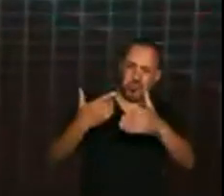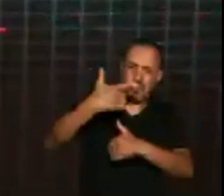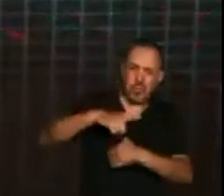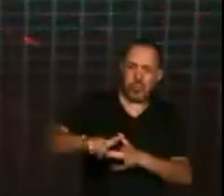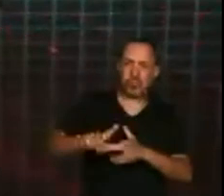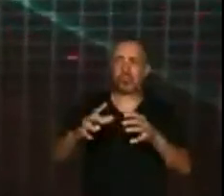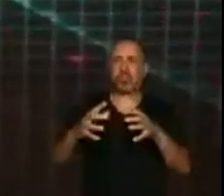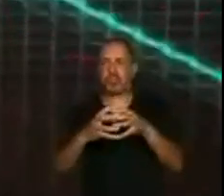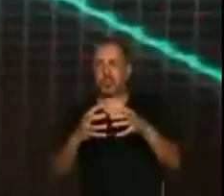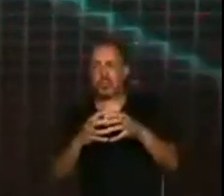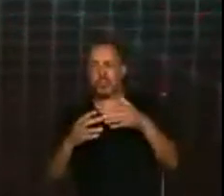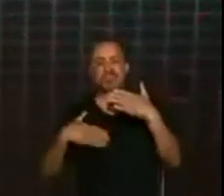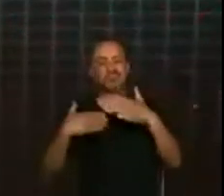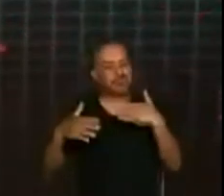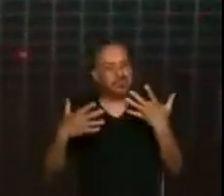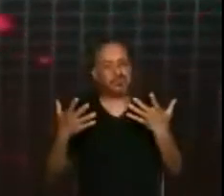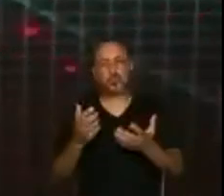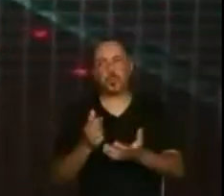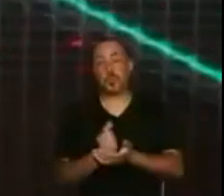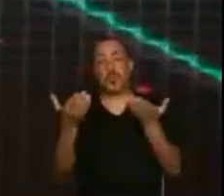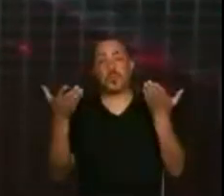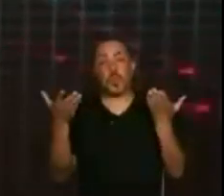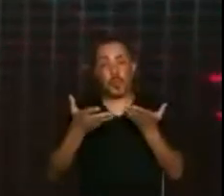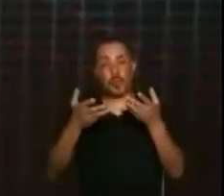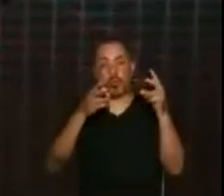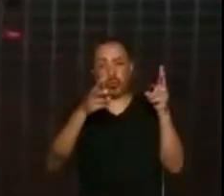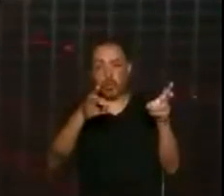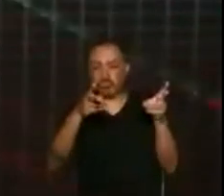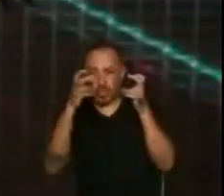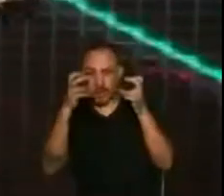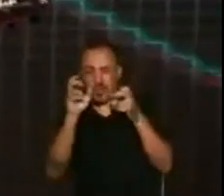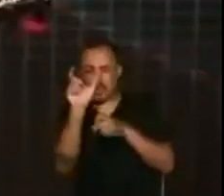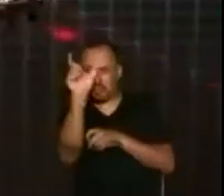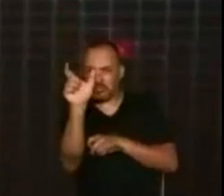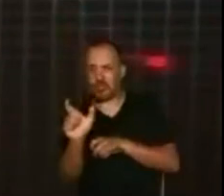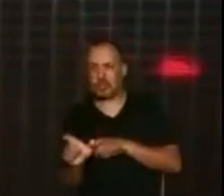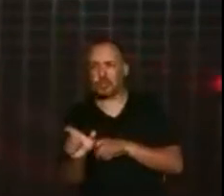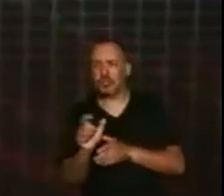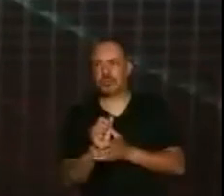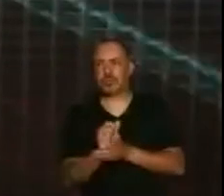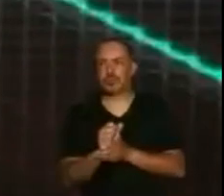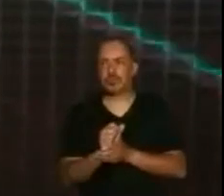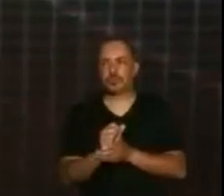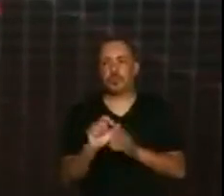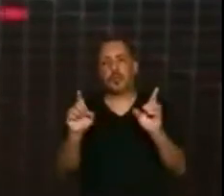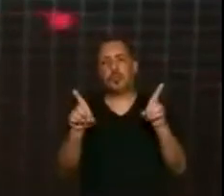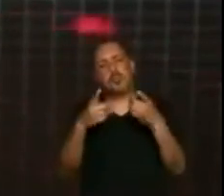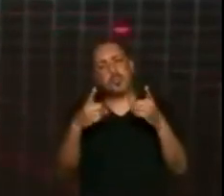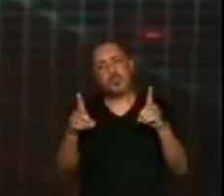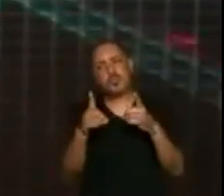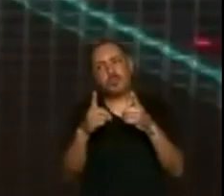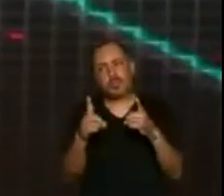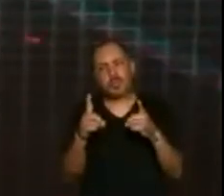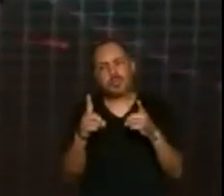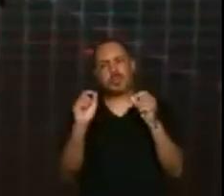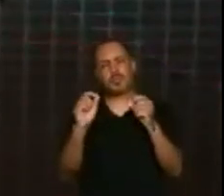embaixo beijando na boca, se drogando, é uma doideira. Então agora eu tenho a atenção das pessoas, né? E eu queria fazer uma música